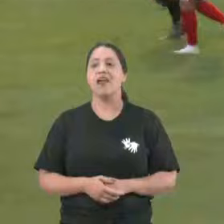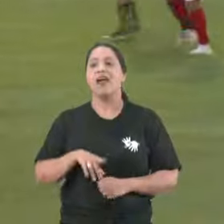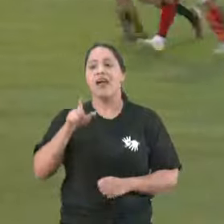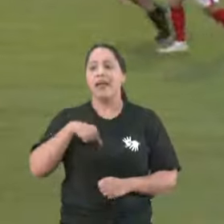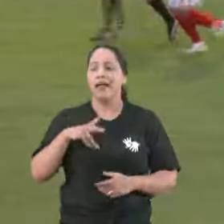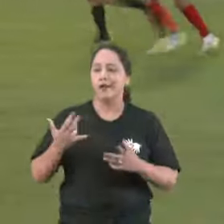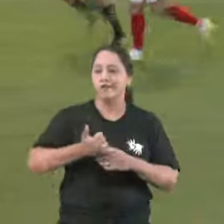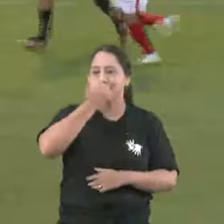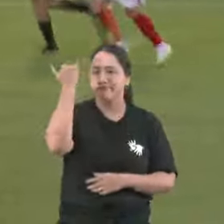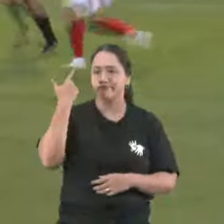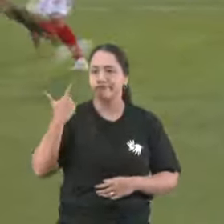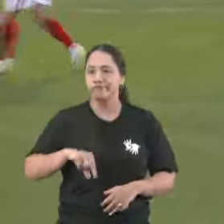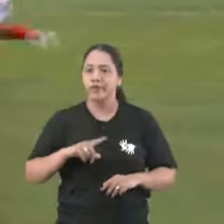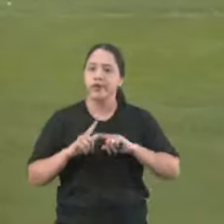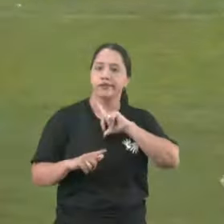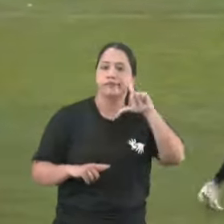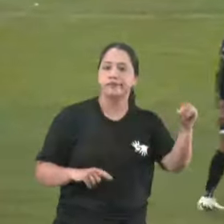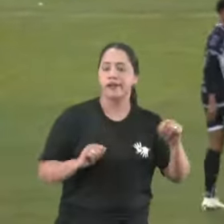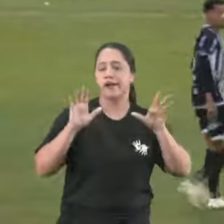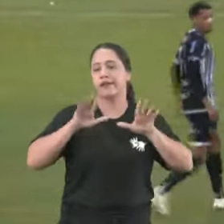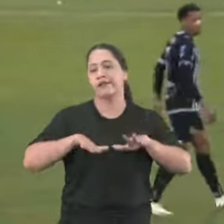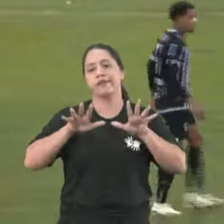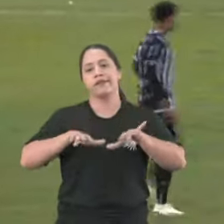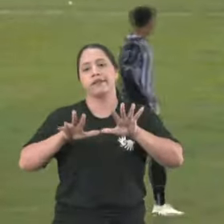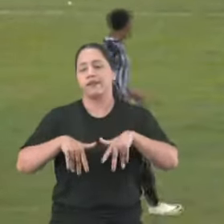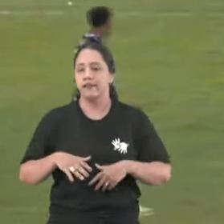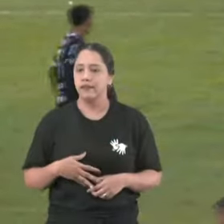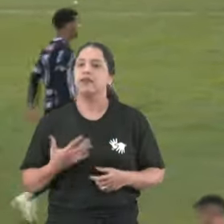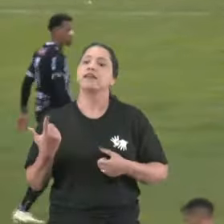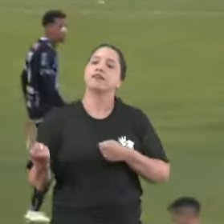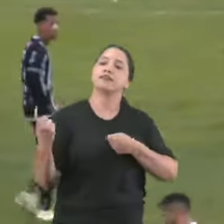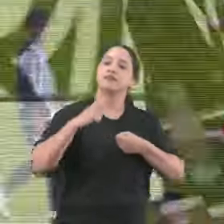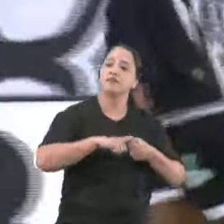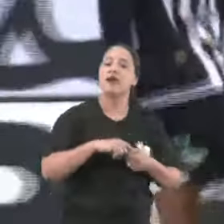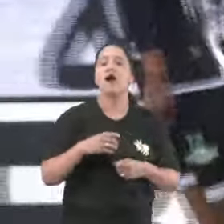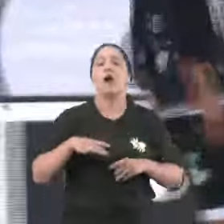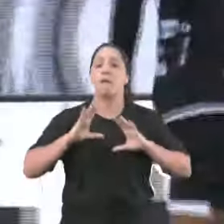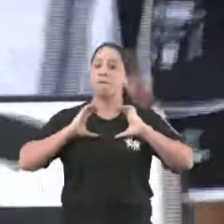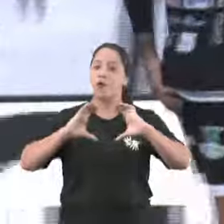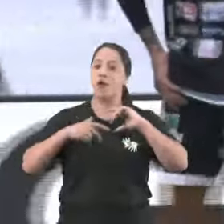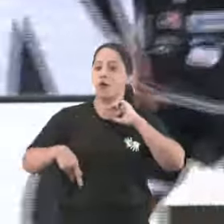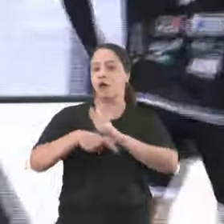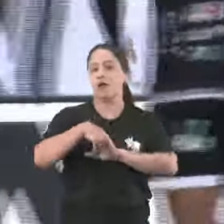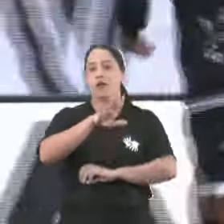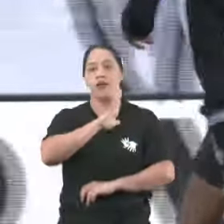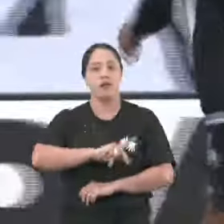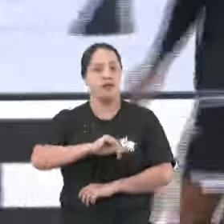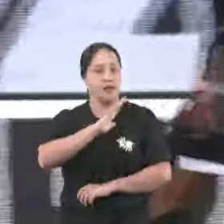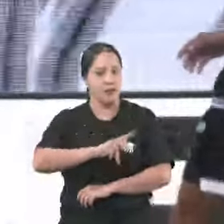Erro de saída, mais um erro de saída do Asa. Recuperação e bola para o CRB.